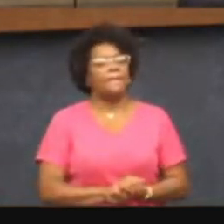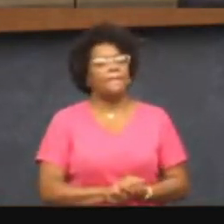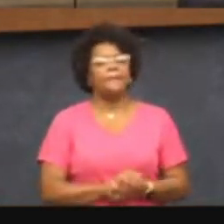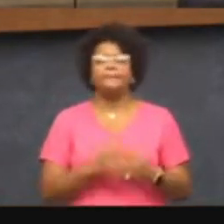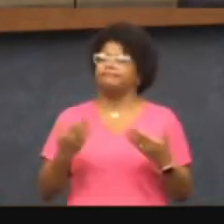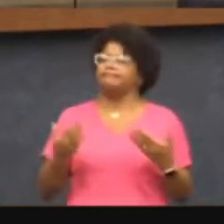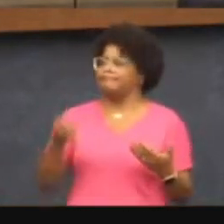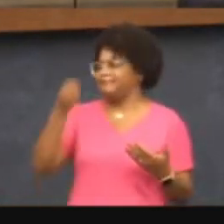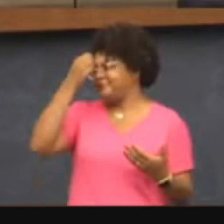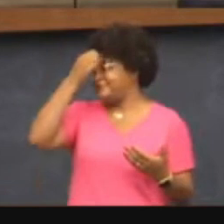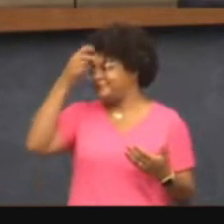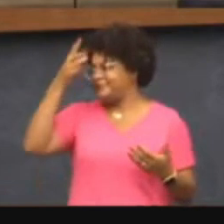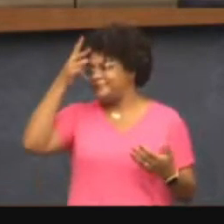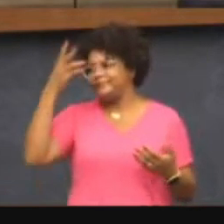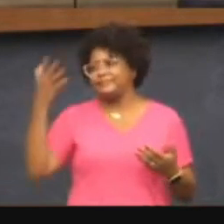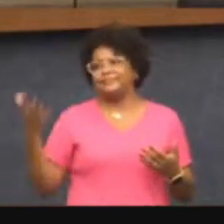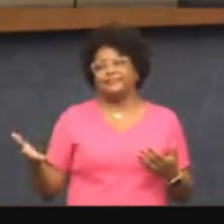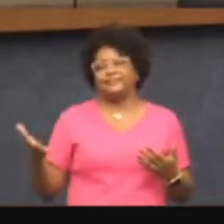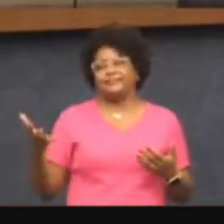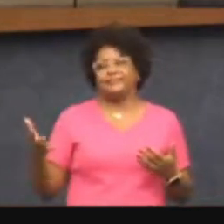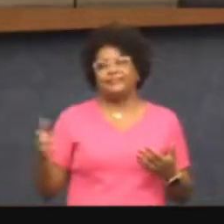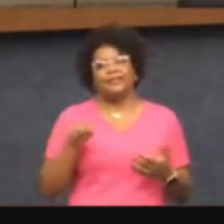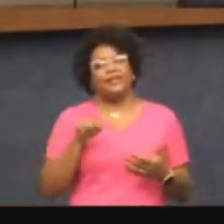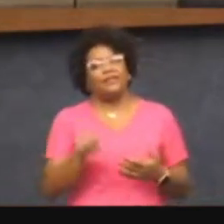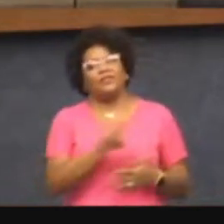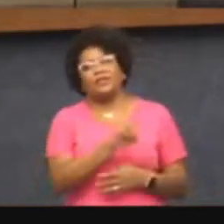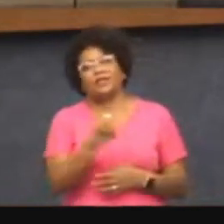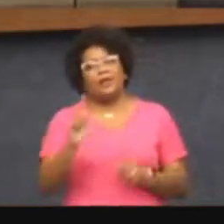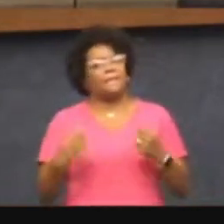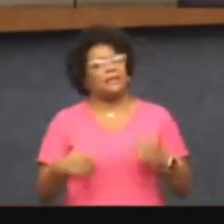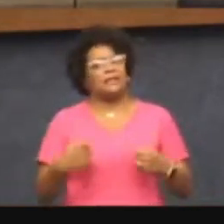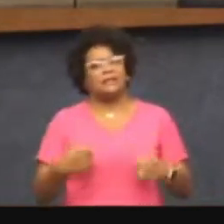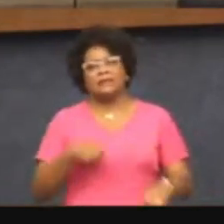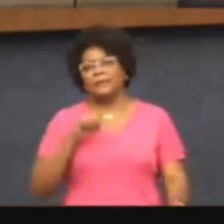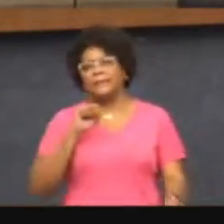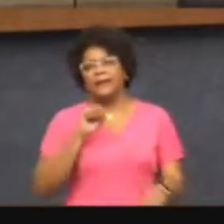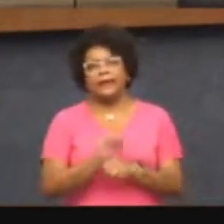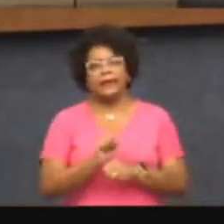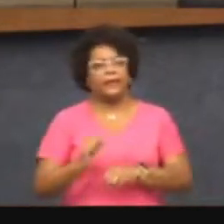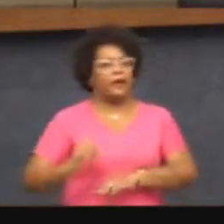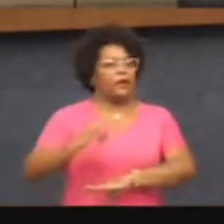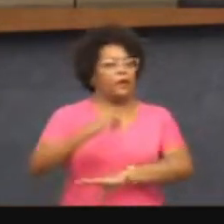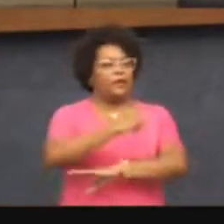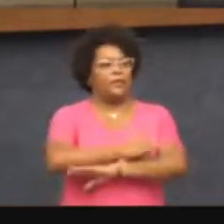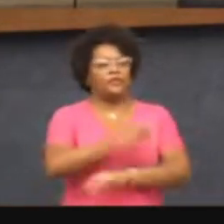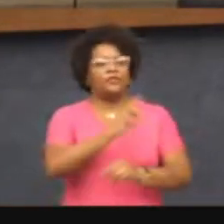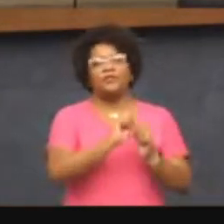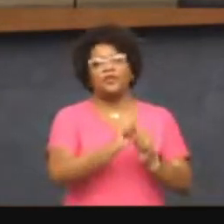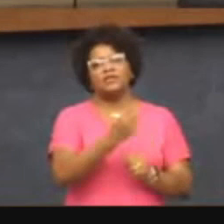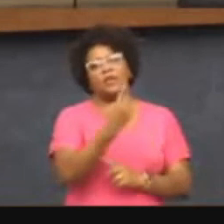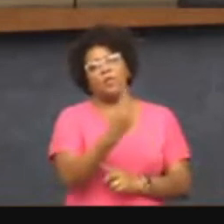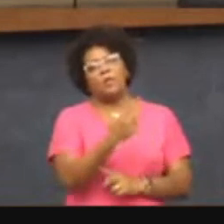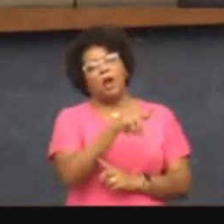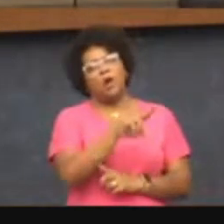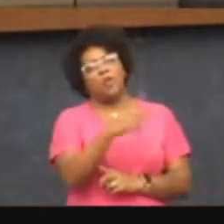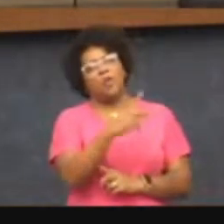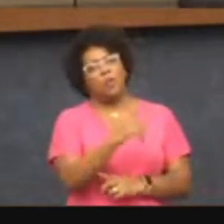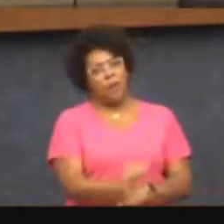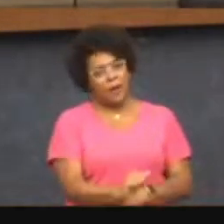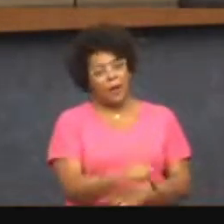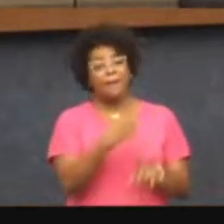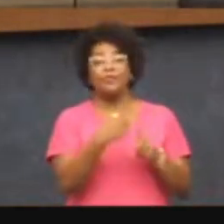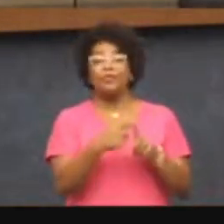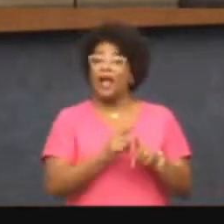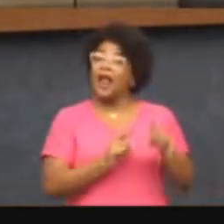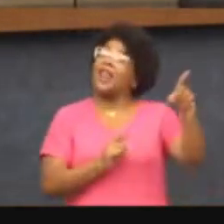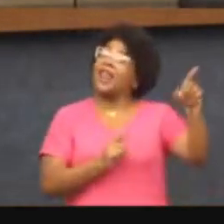Prefeito Fuad, o senhor não precisa de desativar o aeroporto para fazer uma UPA, porque já foi feita uma